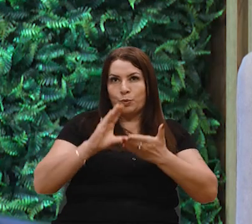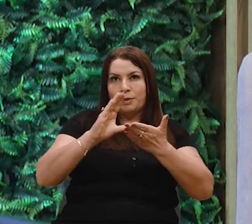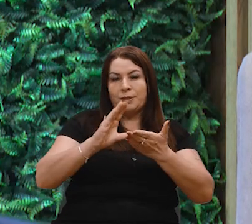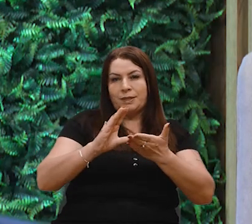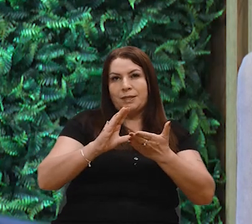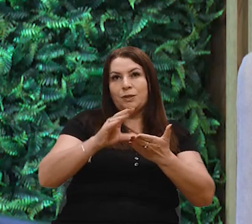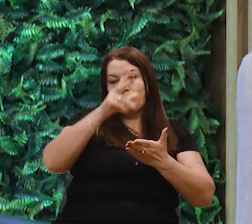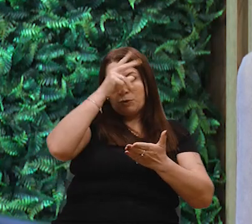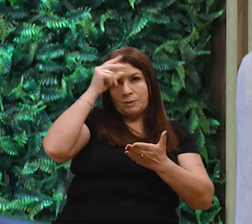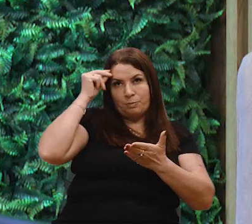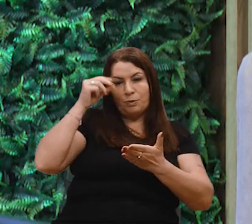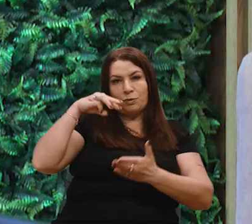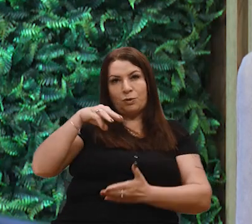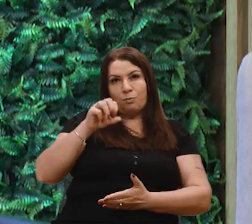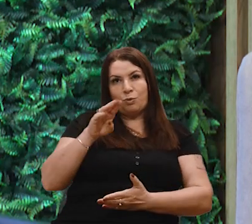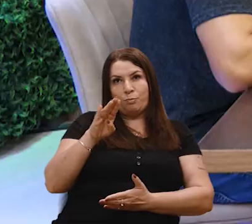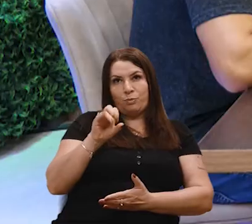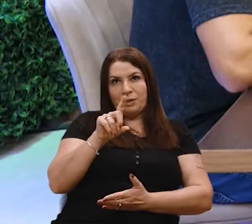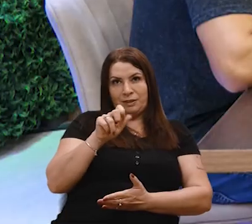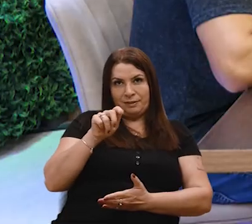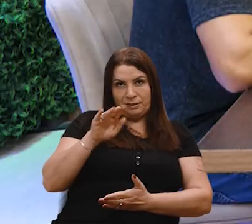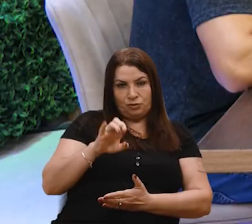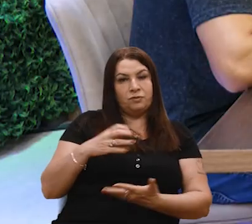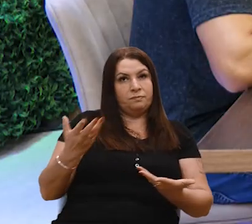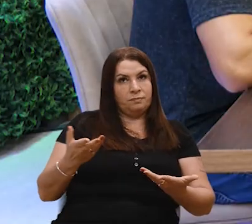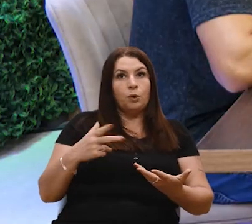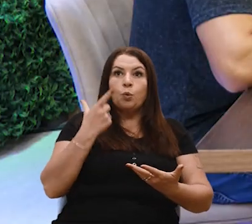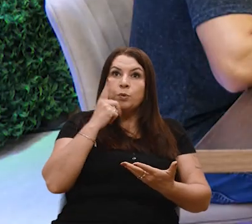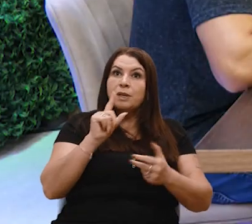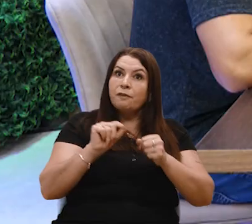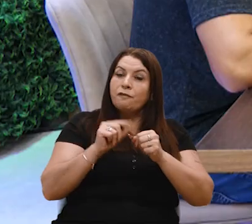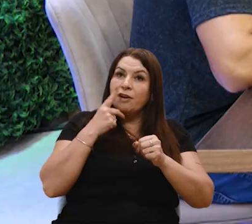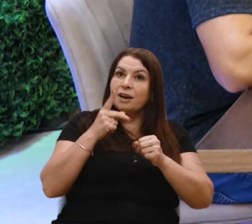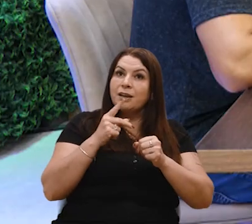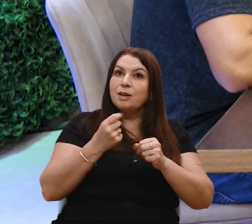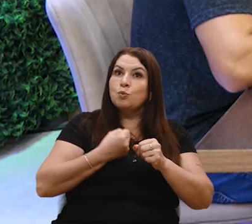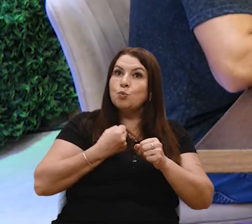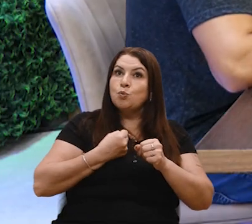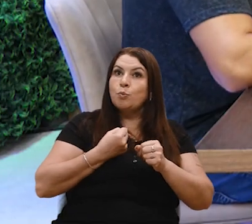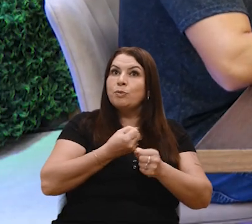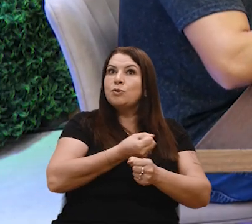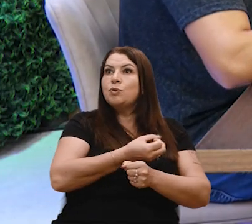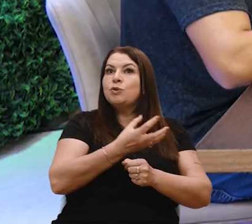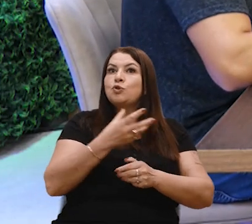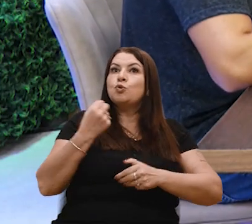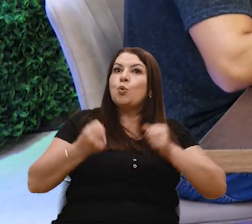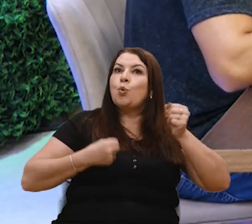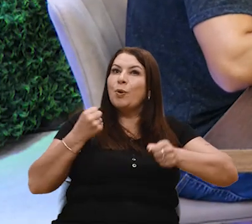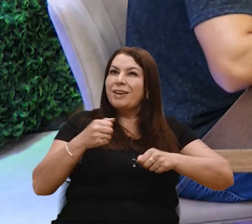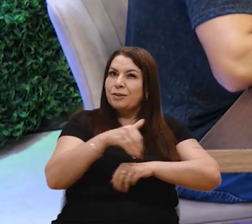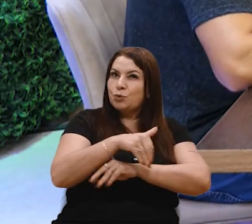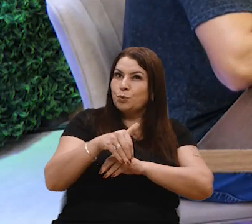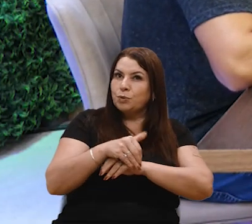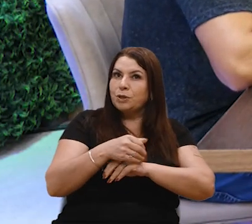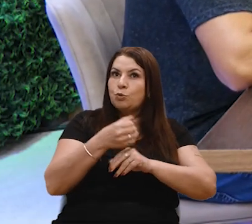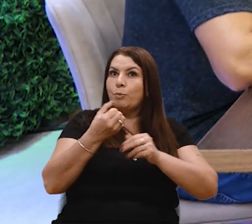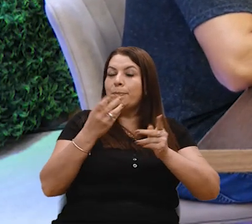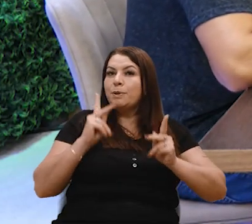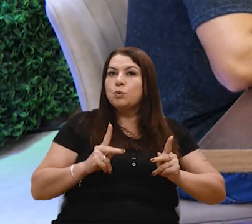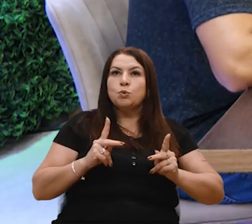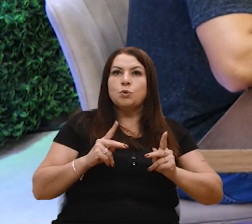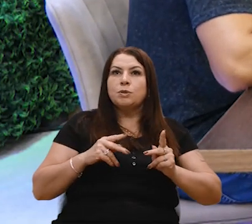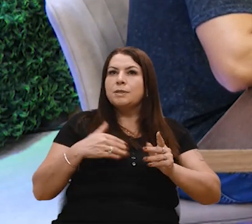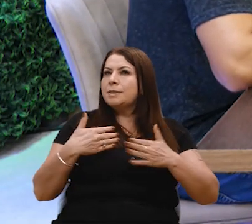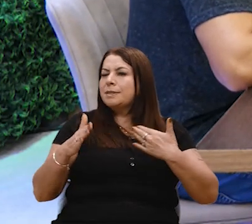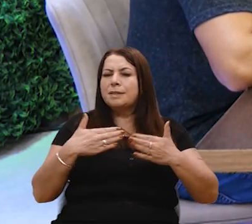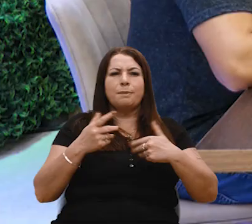no Conselho Municipal de Mobilidade. Porque quando a gente fala sobre isso, o número de corridas de rua e o número